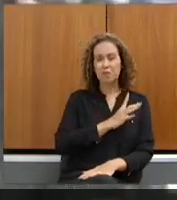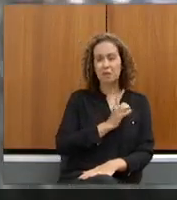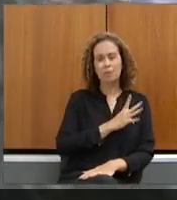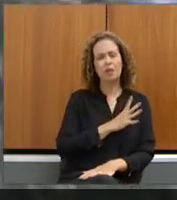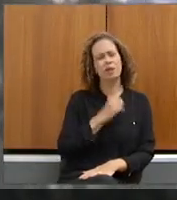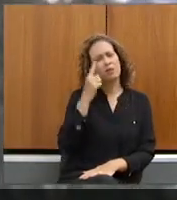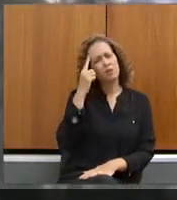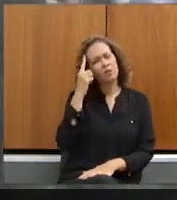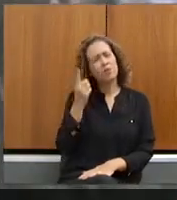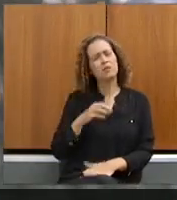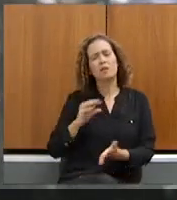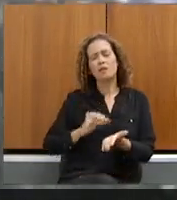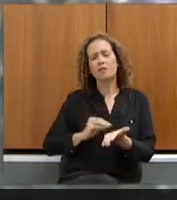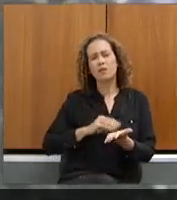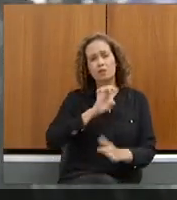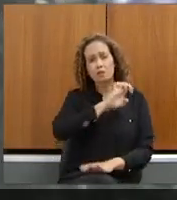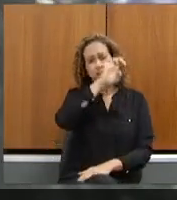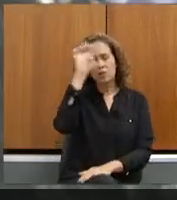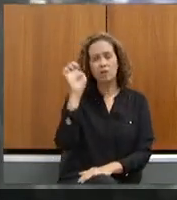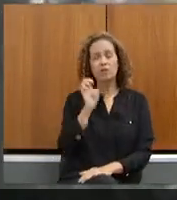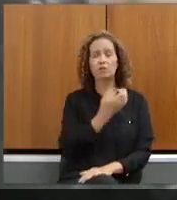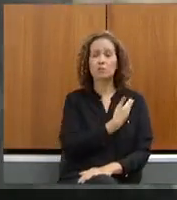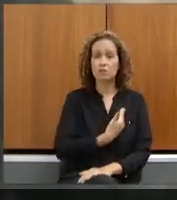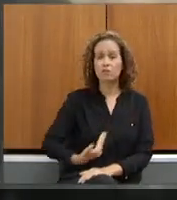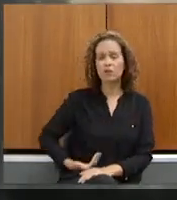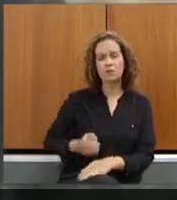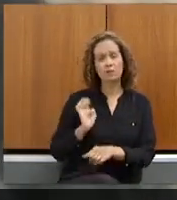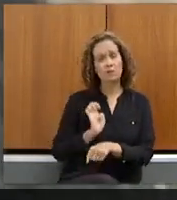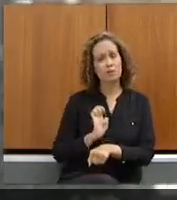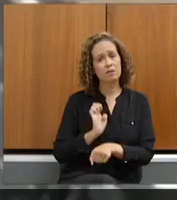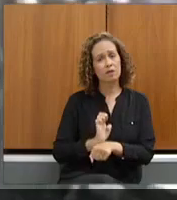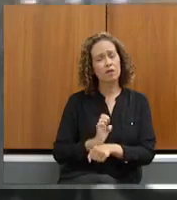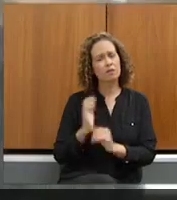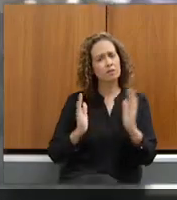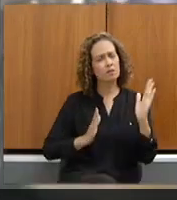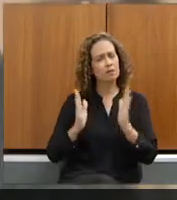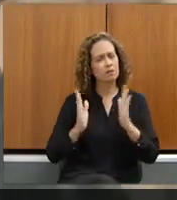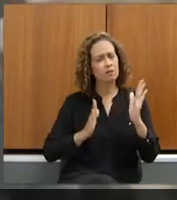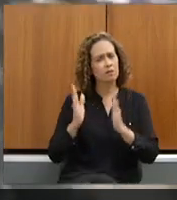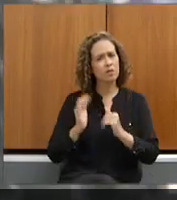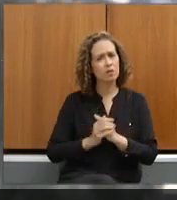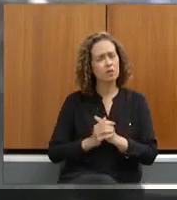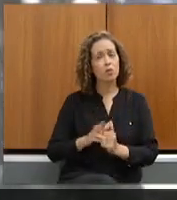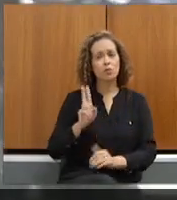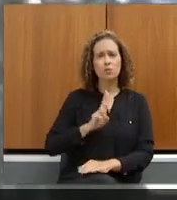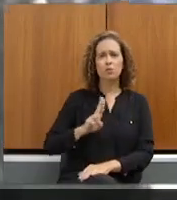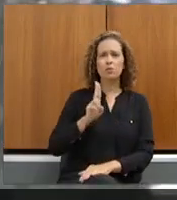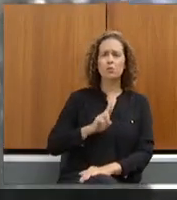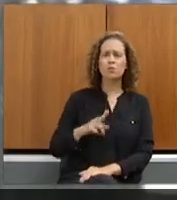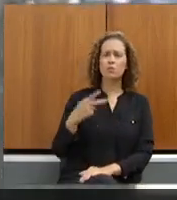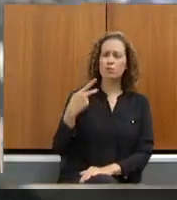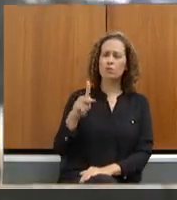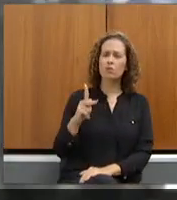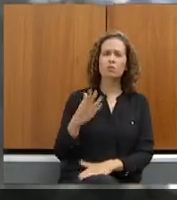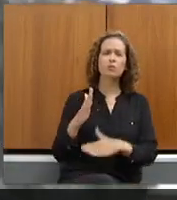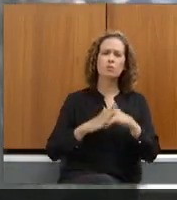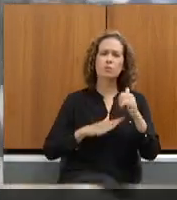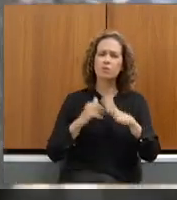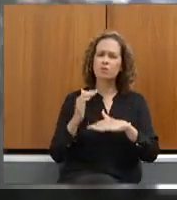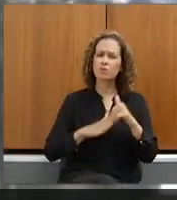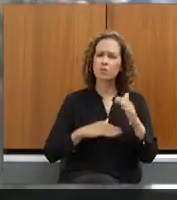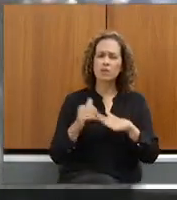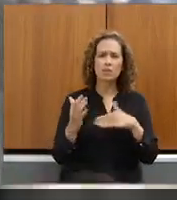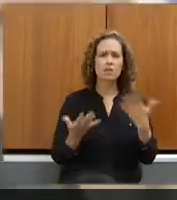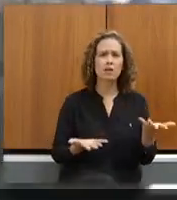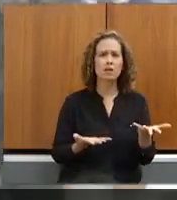de tesouro direto do Governo do Estado nesse momento tarde público secretário para desviar